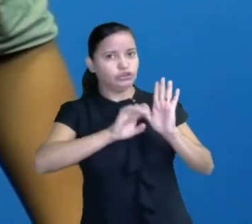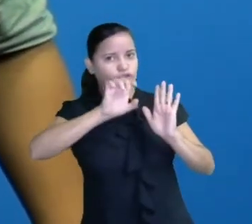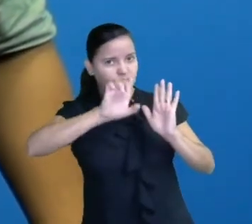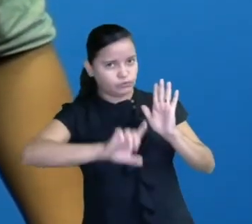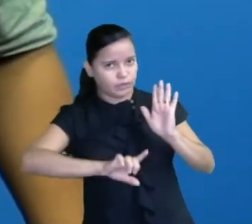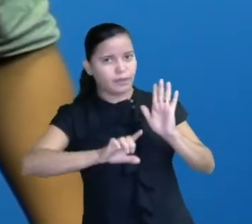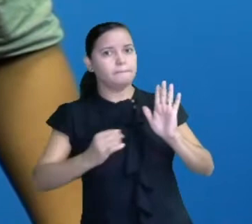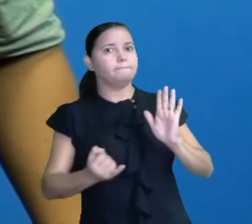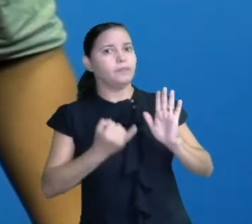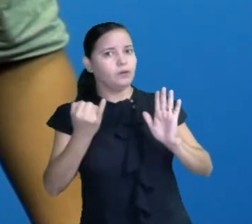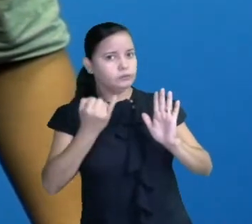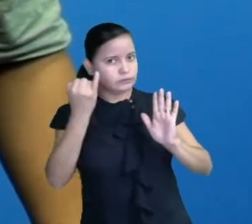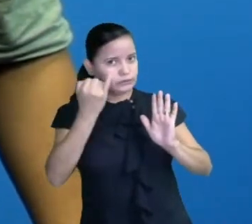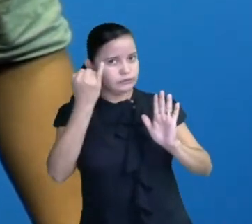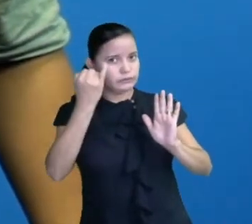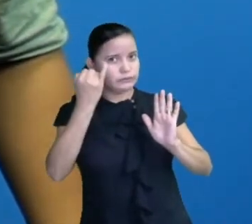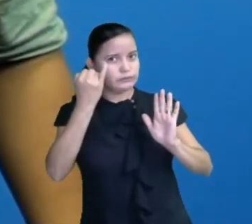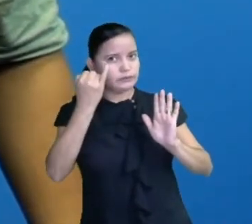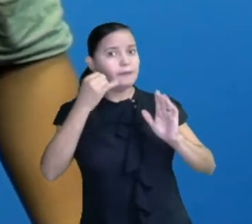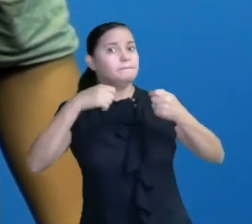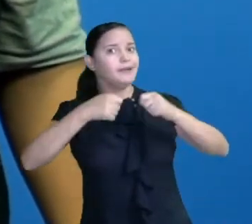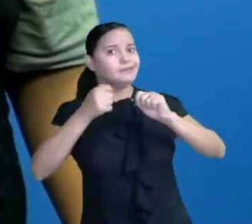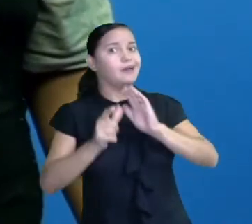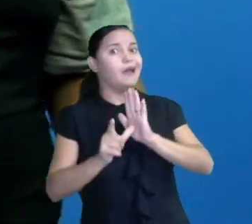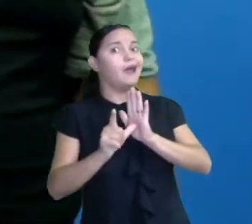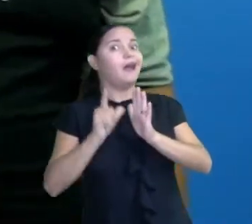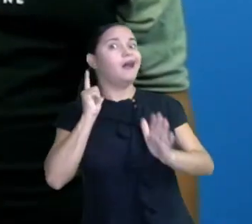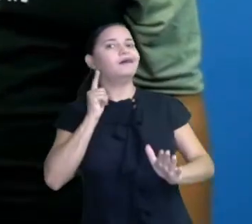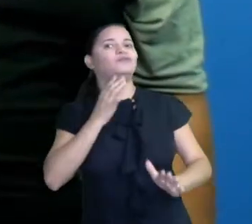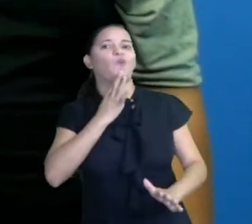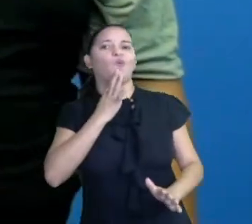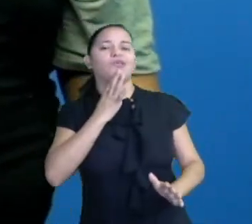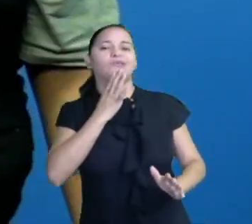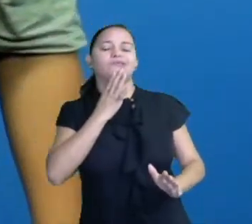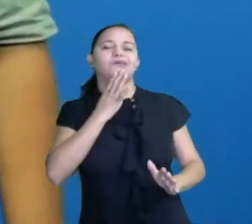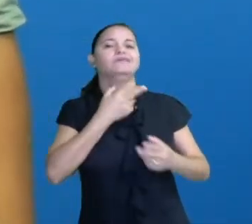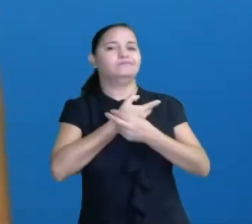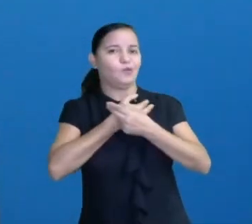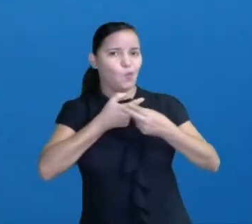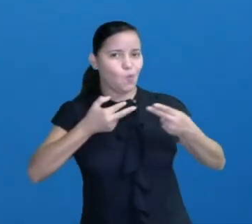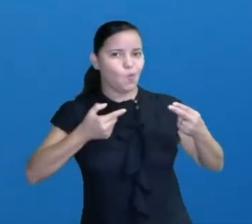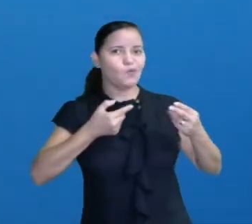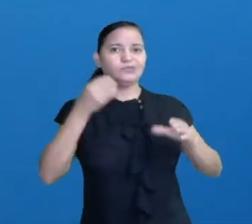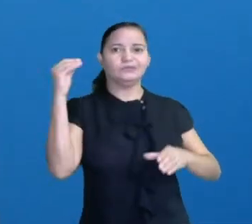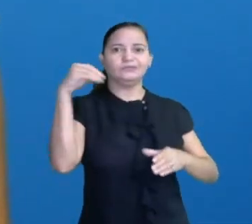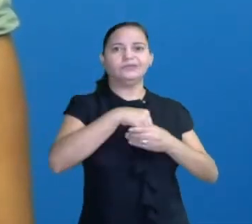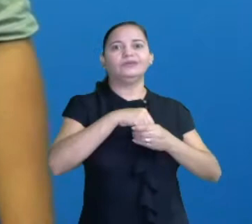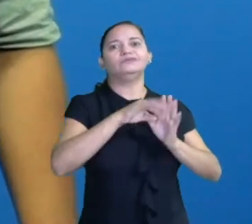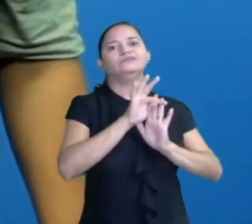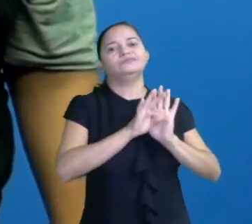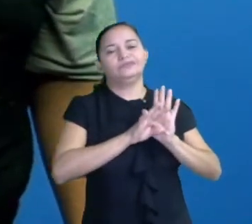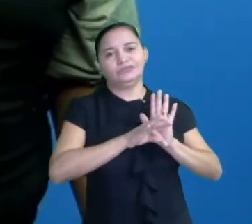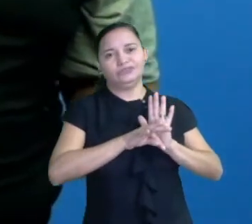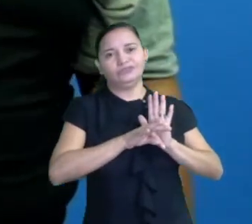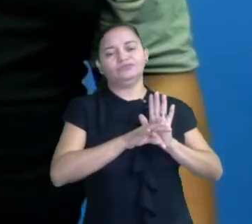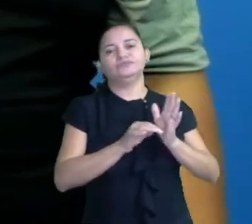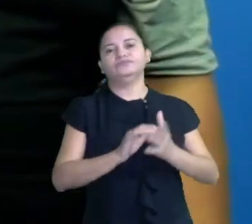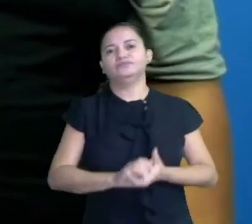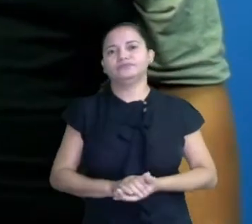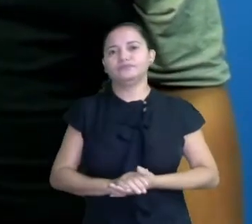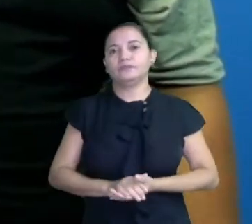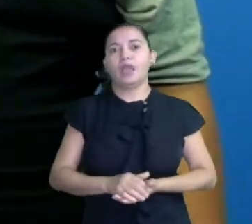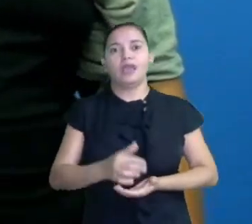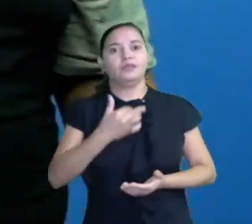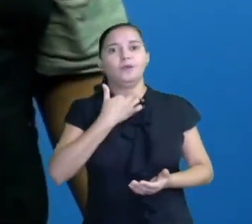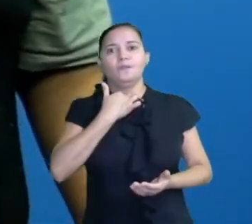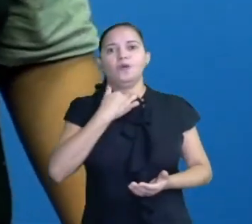um conhecimento prévio, certo, gente? Por isso que a gente não pode utilizar para um grupo